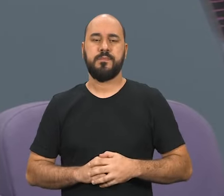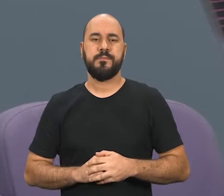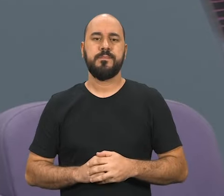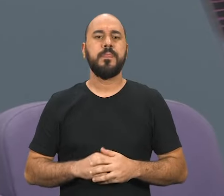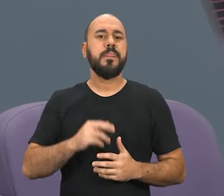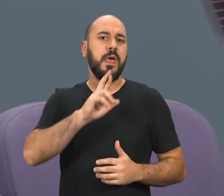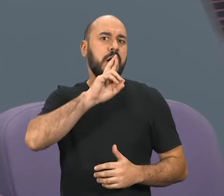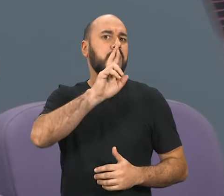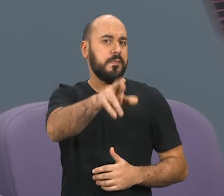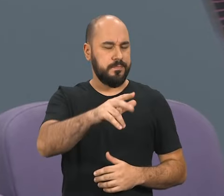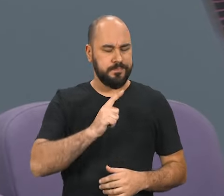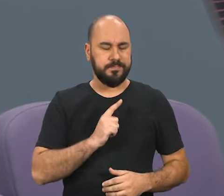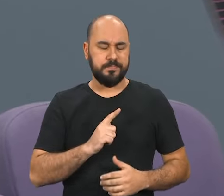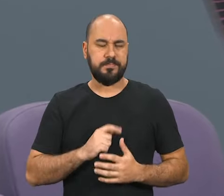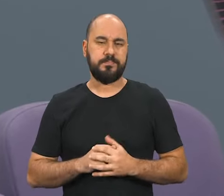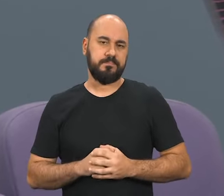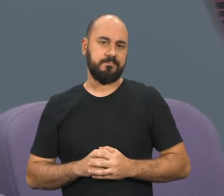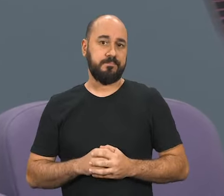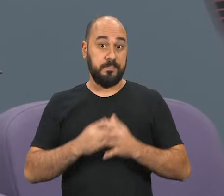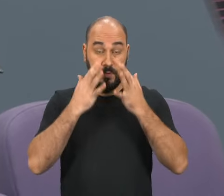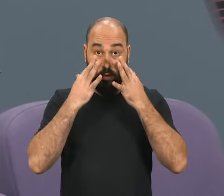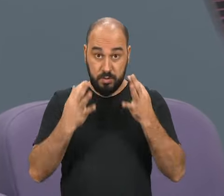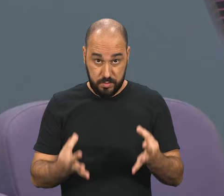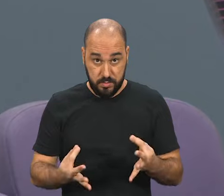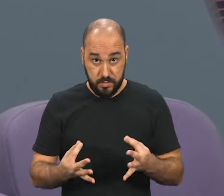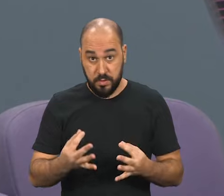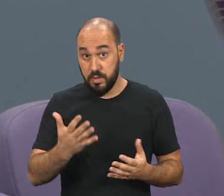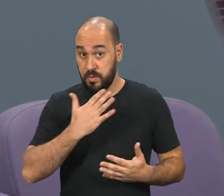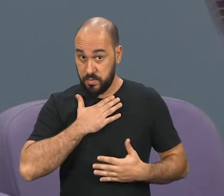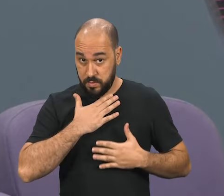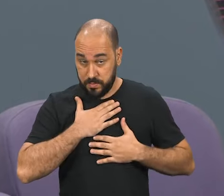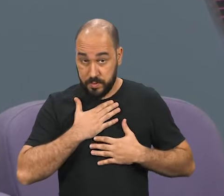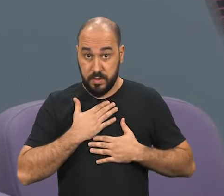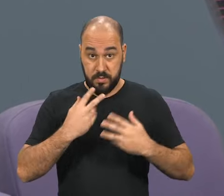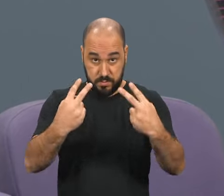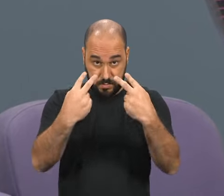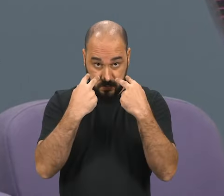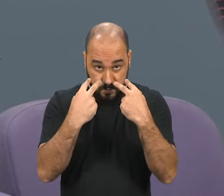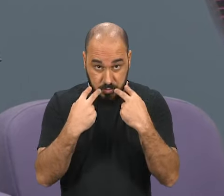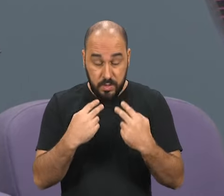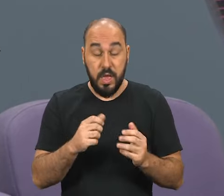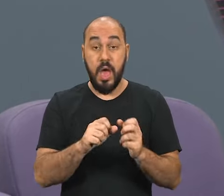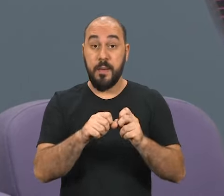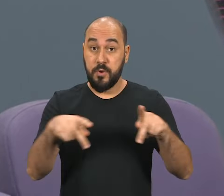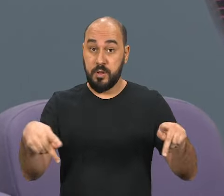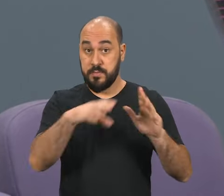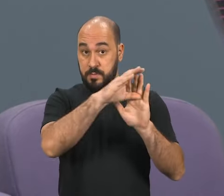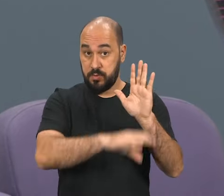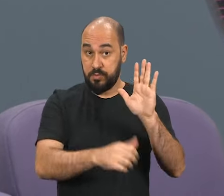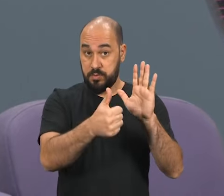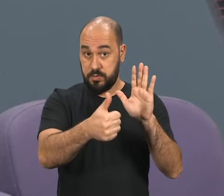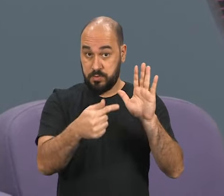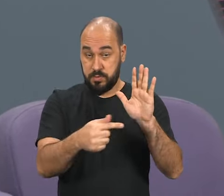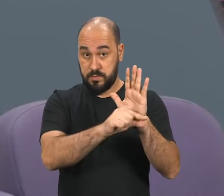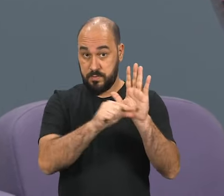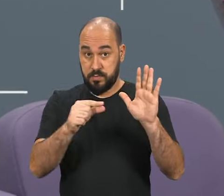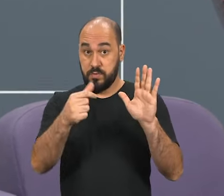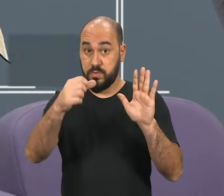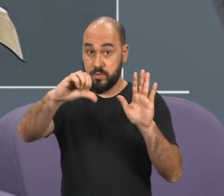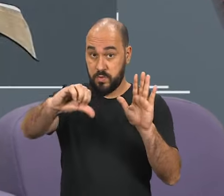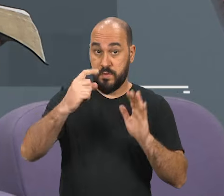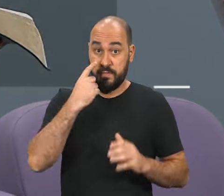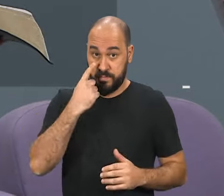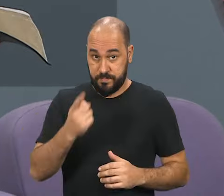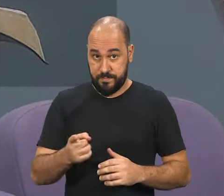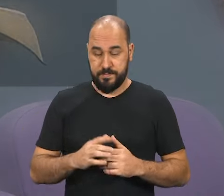17, 9 responde essa pergunta. Atenção, meu irmão, atenção, minha irmã, atenção, meu amigo. Apocalipse 17, verso 9.